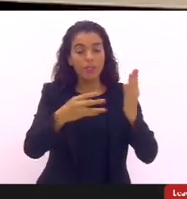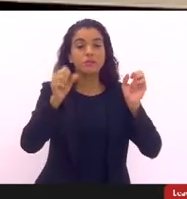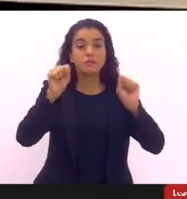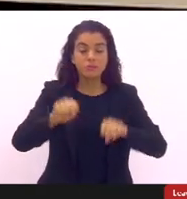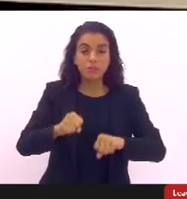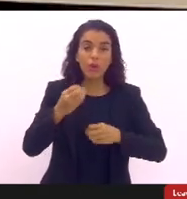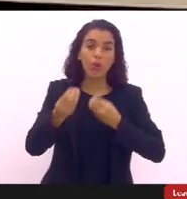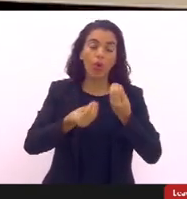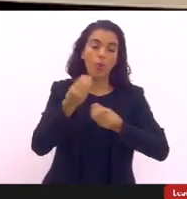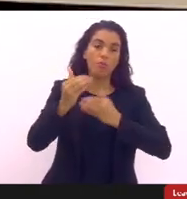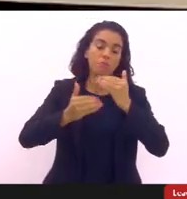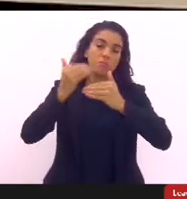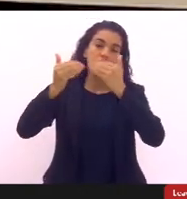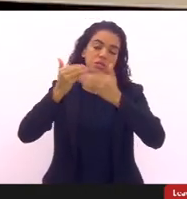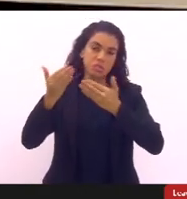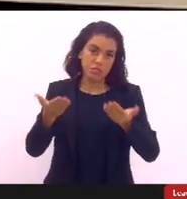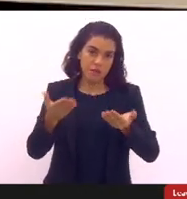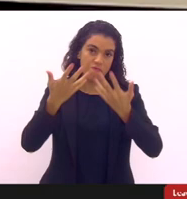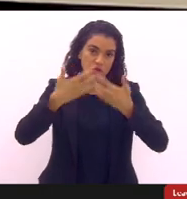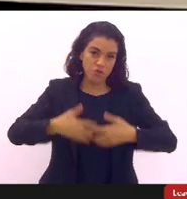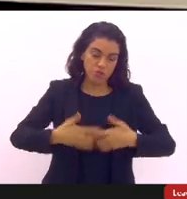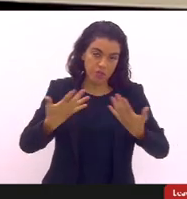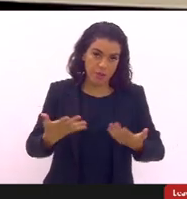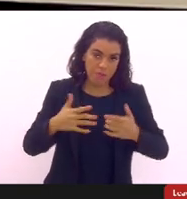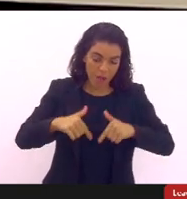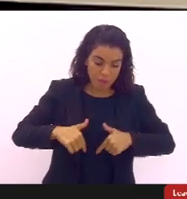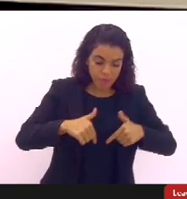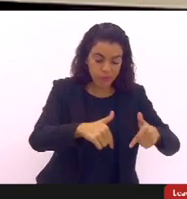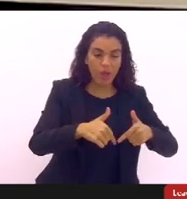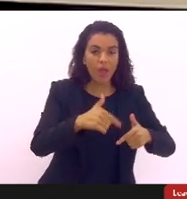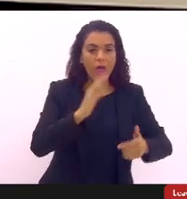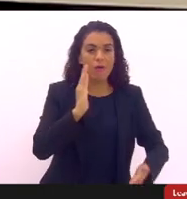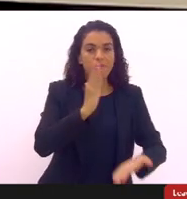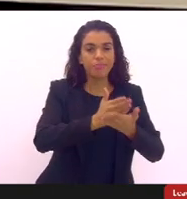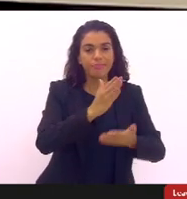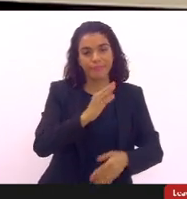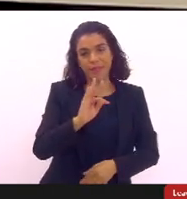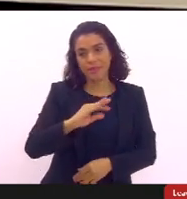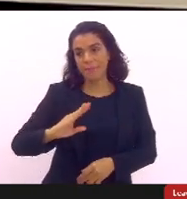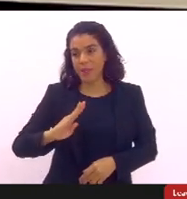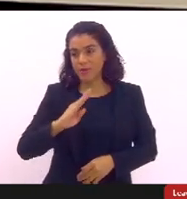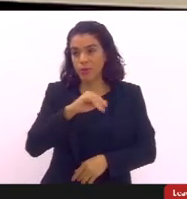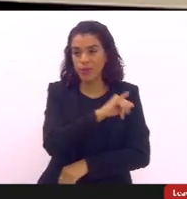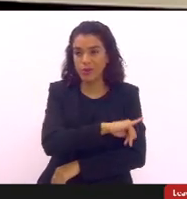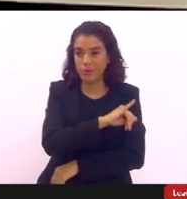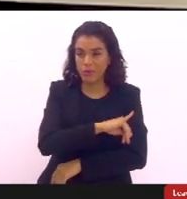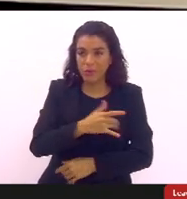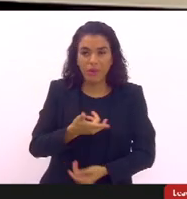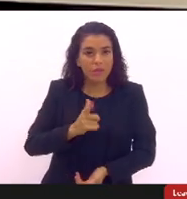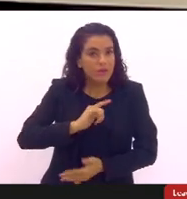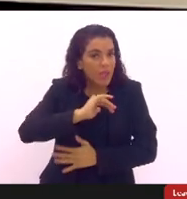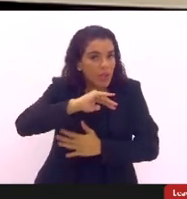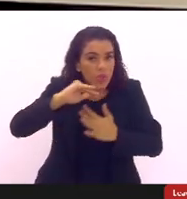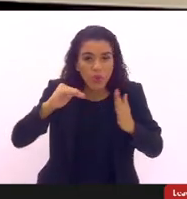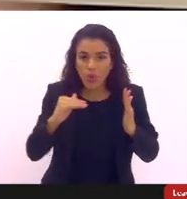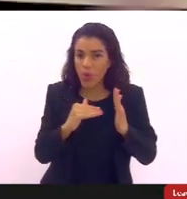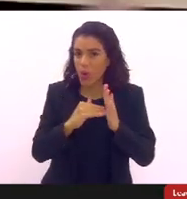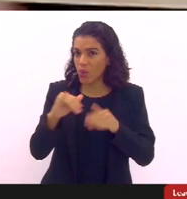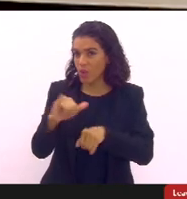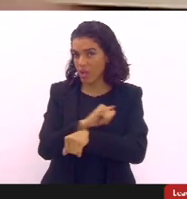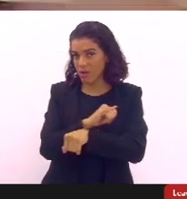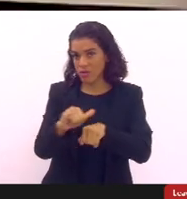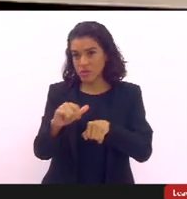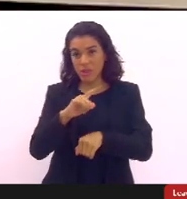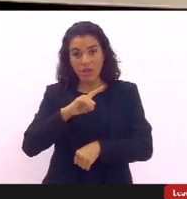como isso precisa existir e funcionar para o enfrentamento da tuberculose no Estado do Rio de Janeiro. Quer dizer, ela tem todos os recursos, ela conta com